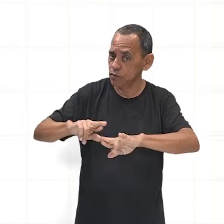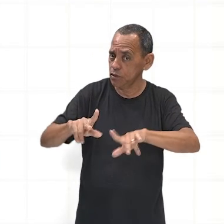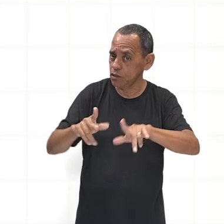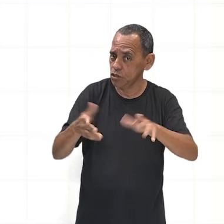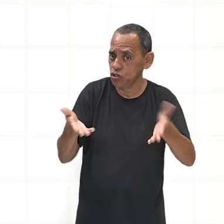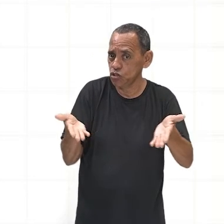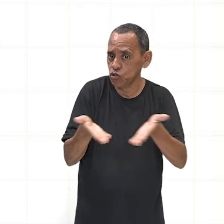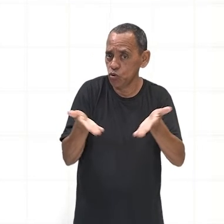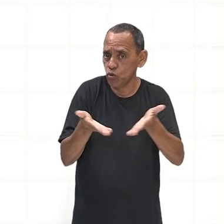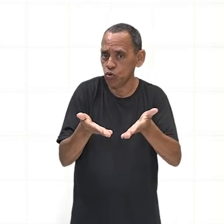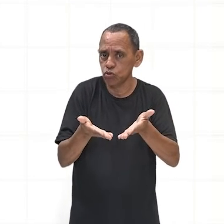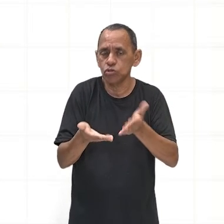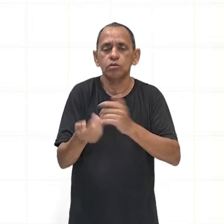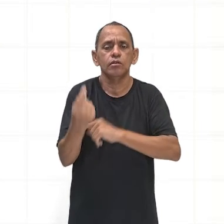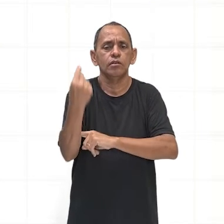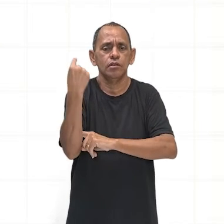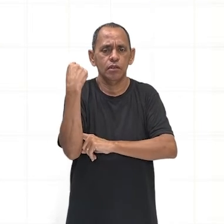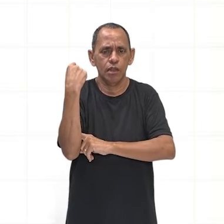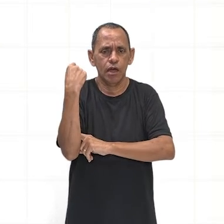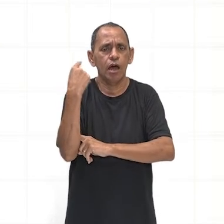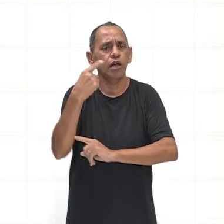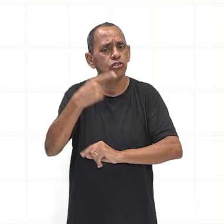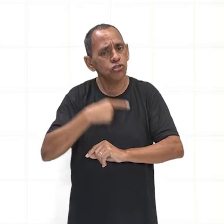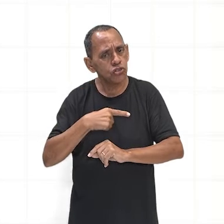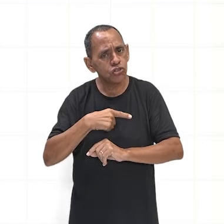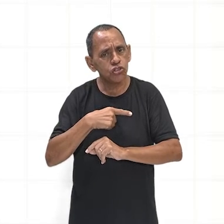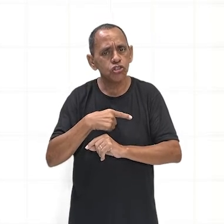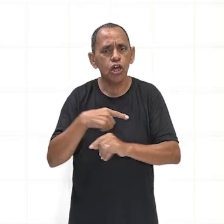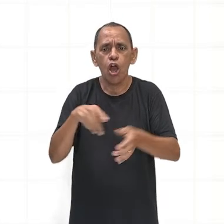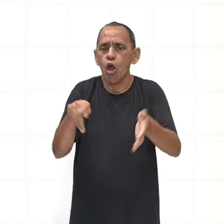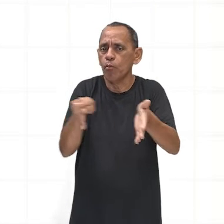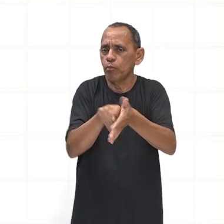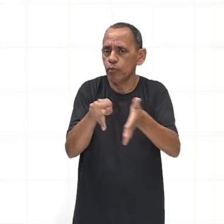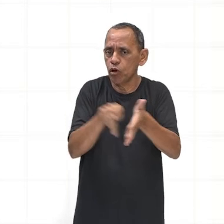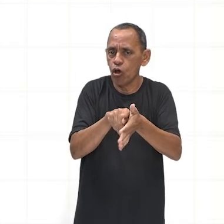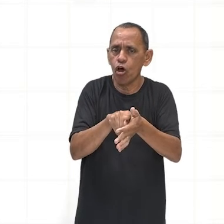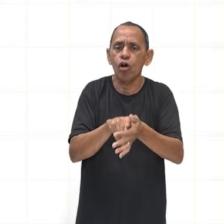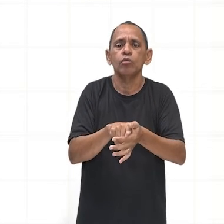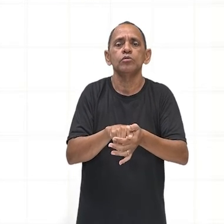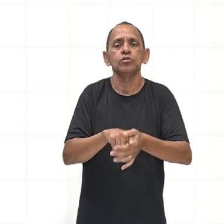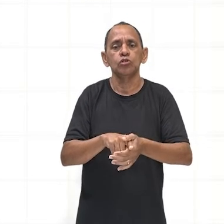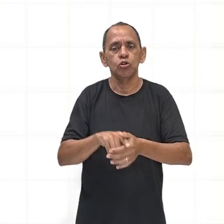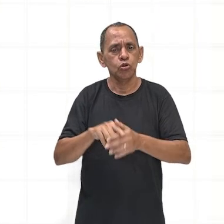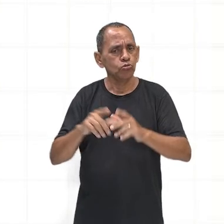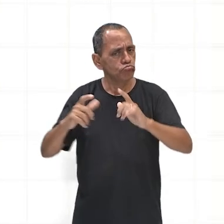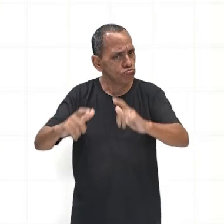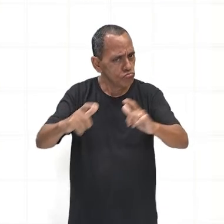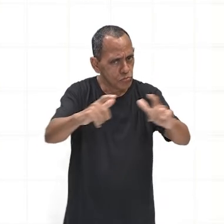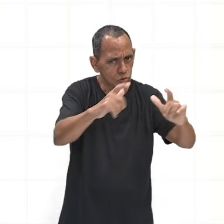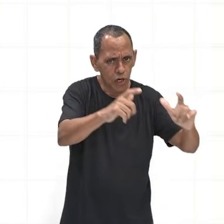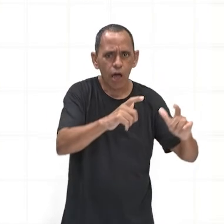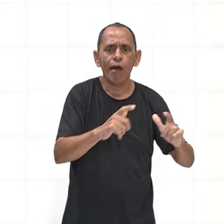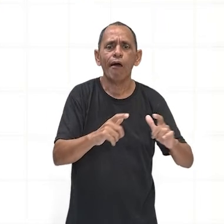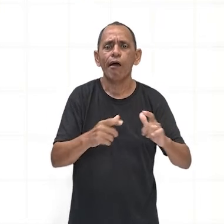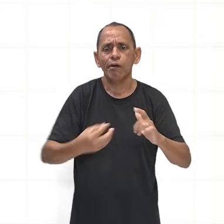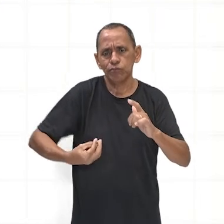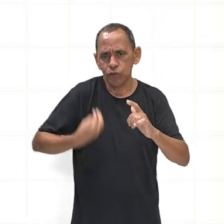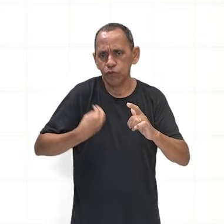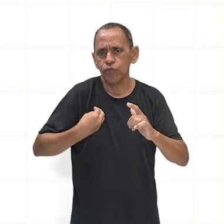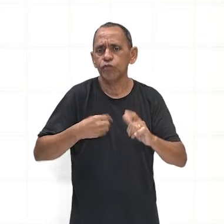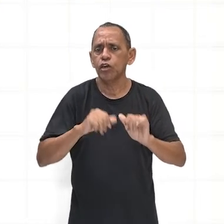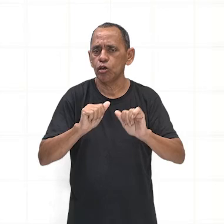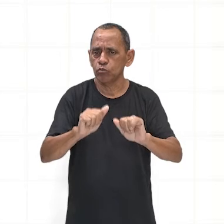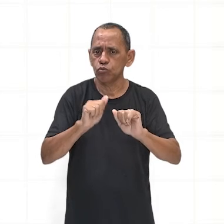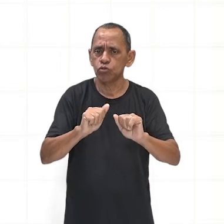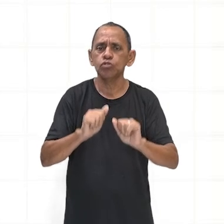escravo, ele poderia acumular posses, ele poderia constituir família, mas ele era escravo,